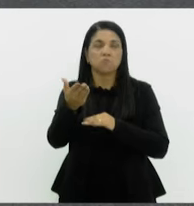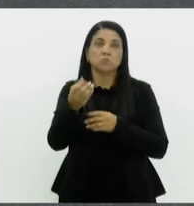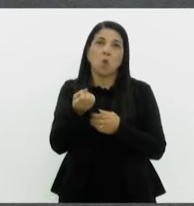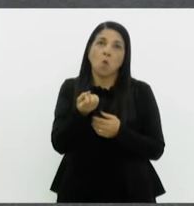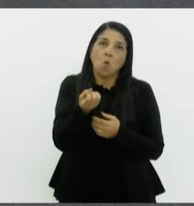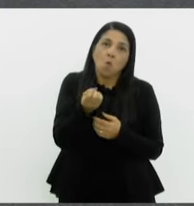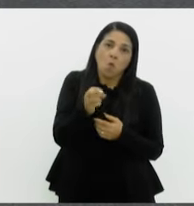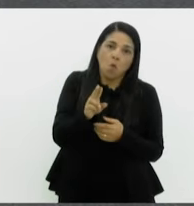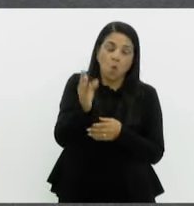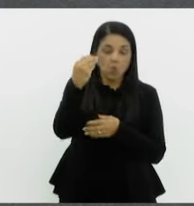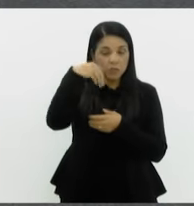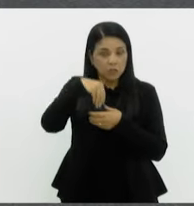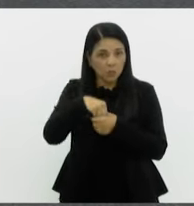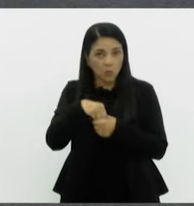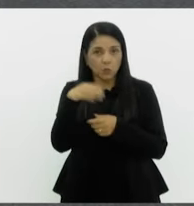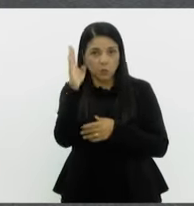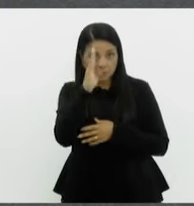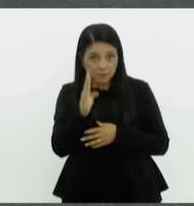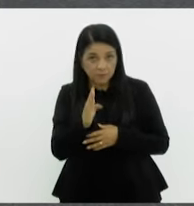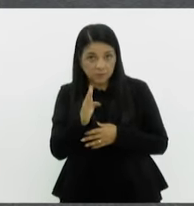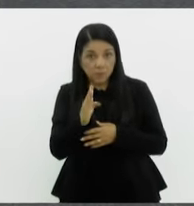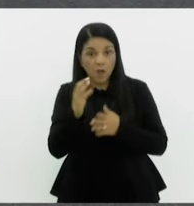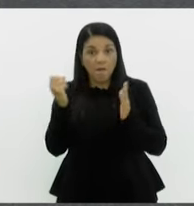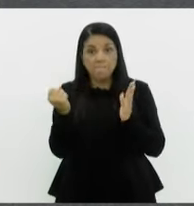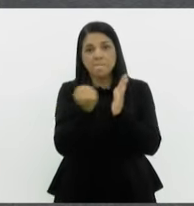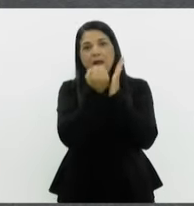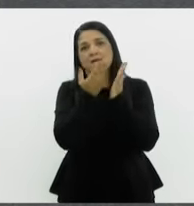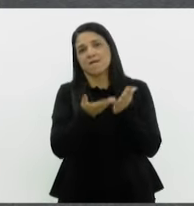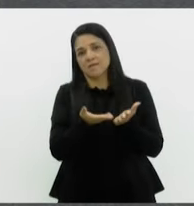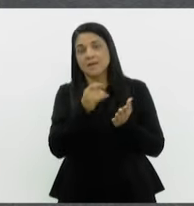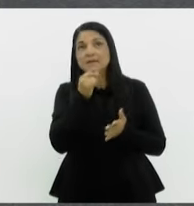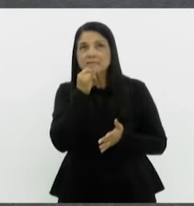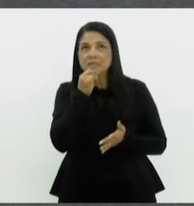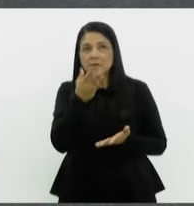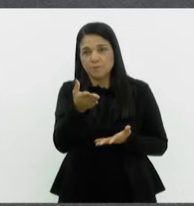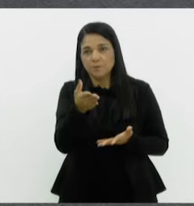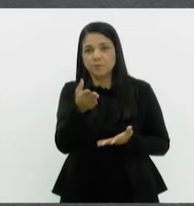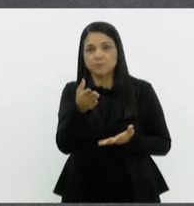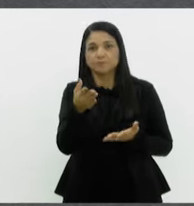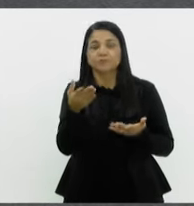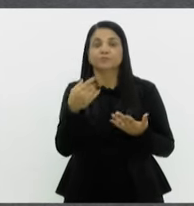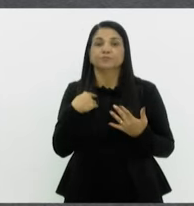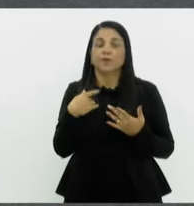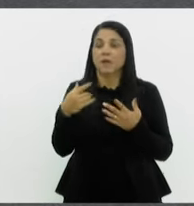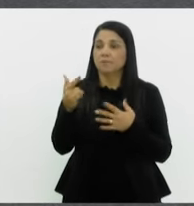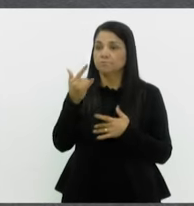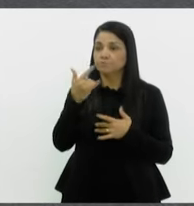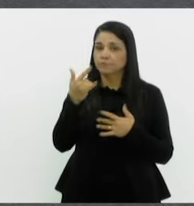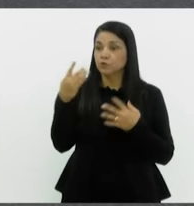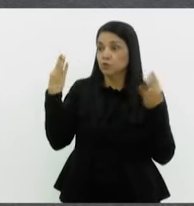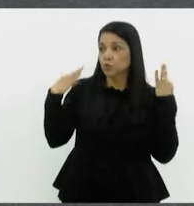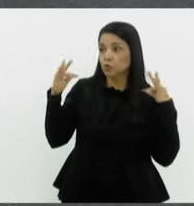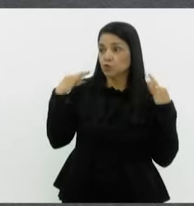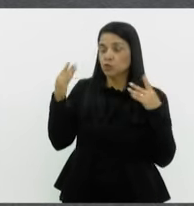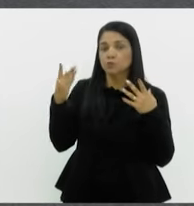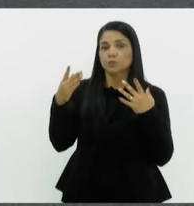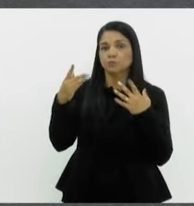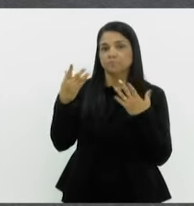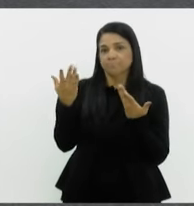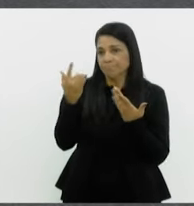interior do nosso país a sua marca, por exemplo, para atrair turismo. E, se ele pode